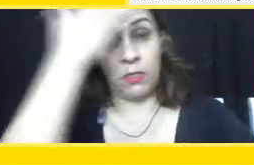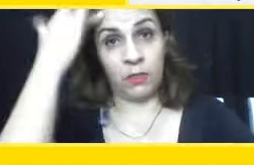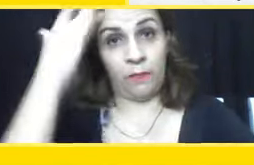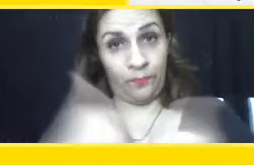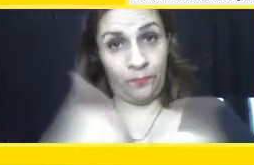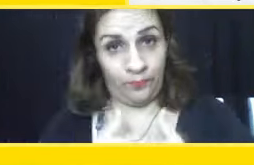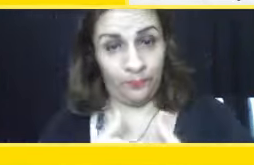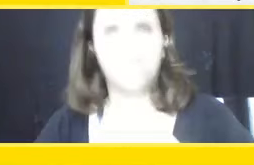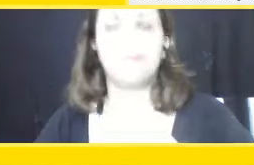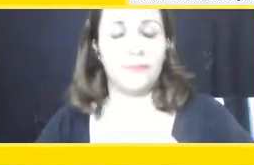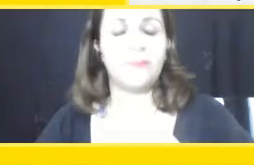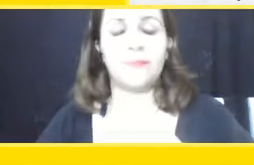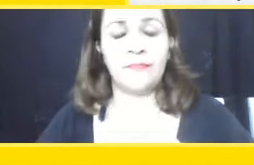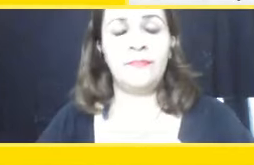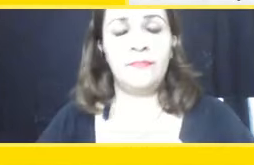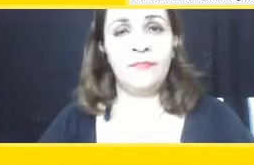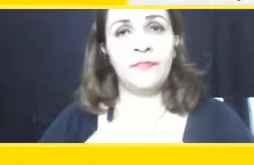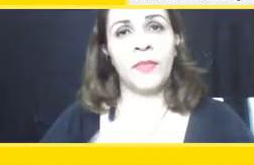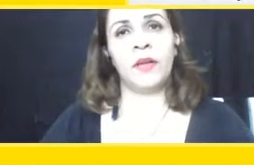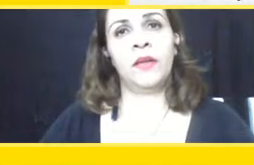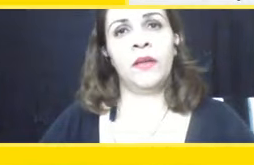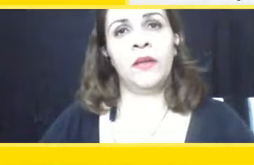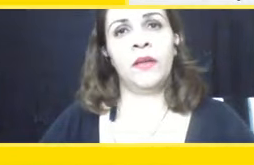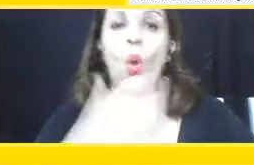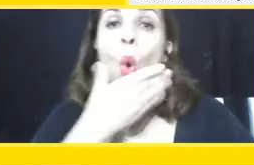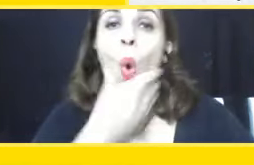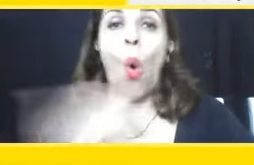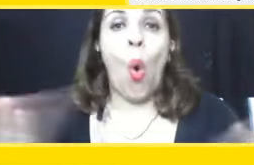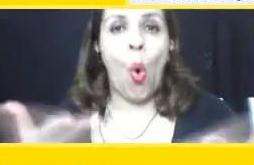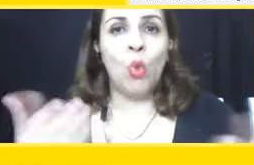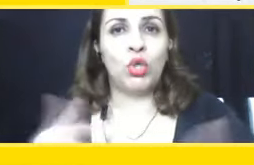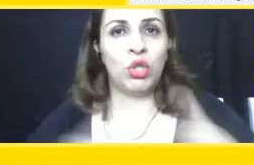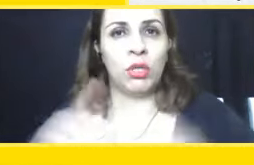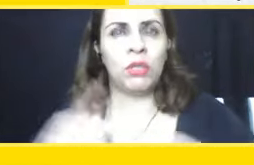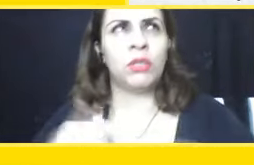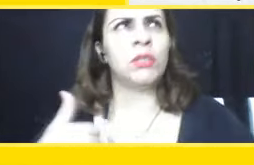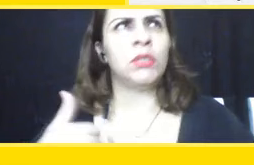autismo, lá em Maringá. Meu primo hoje tem